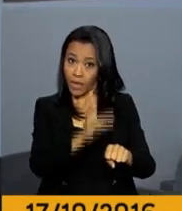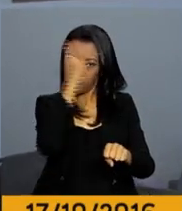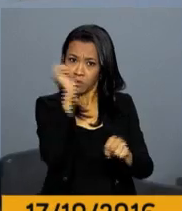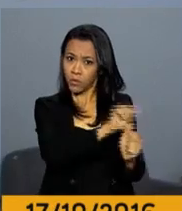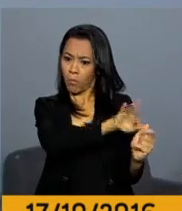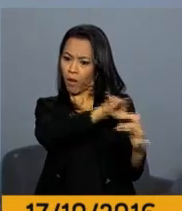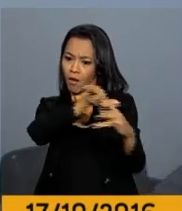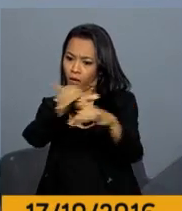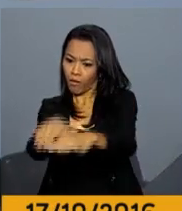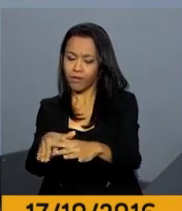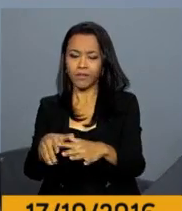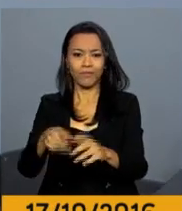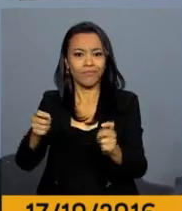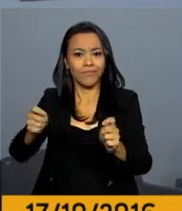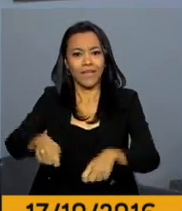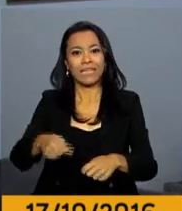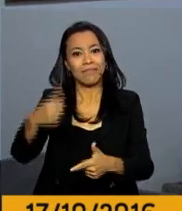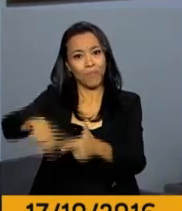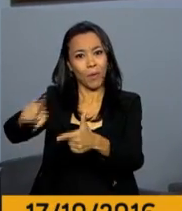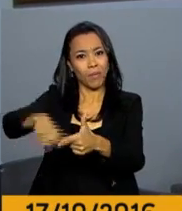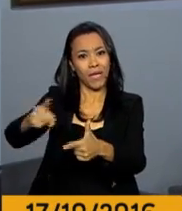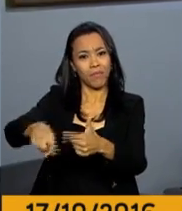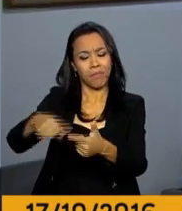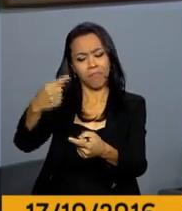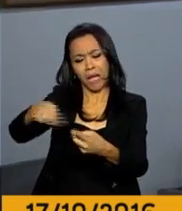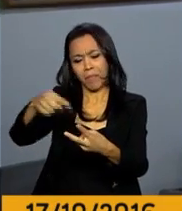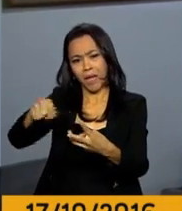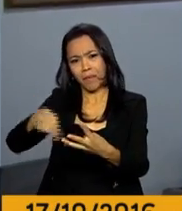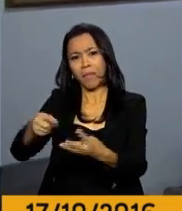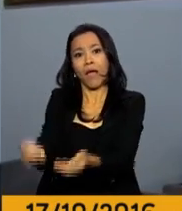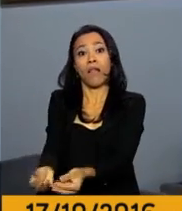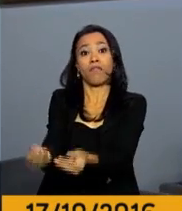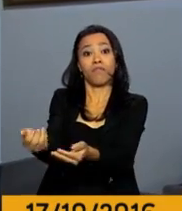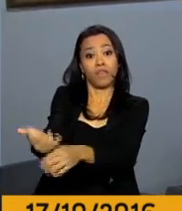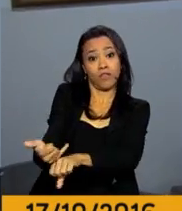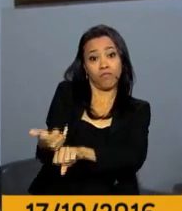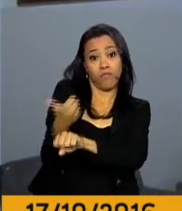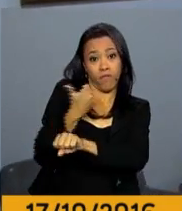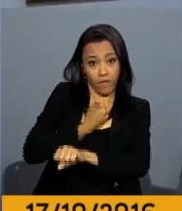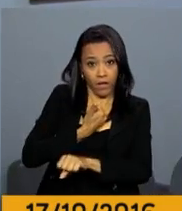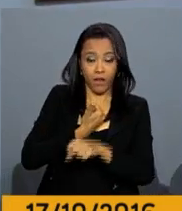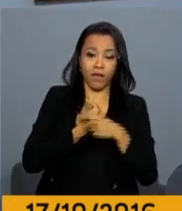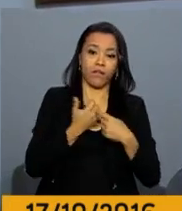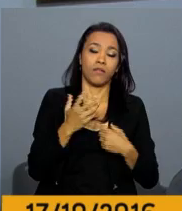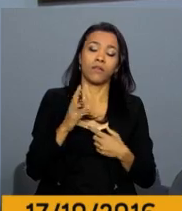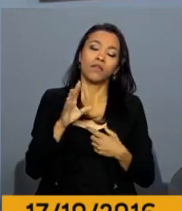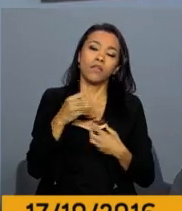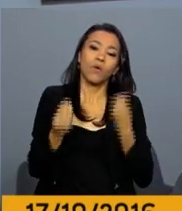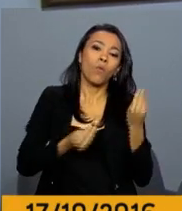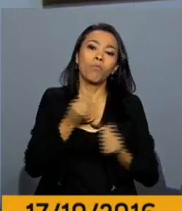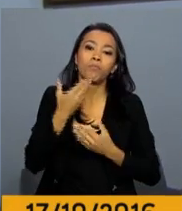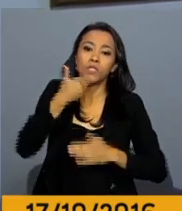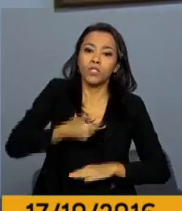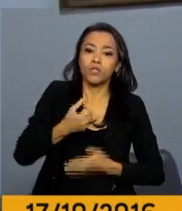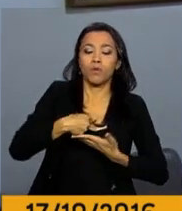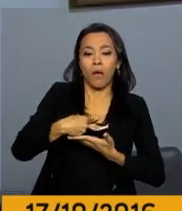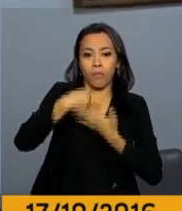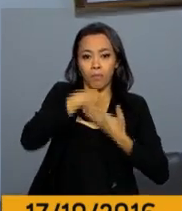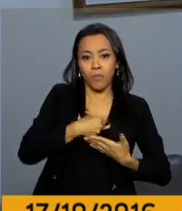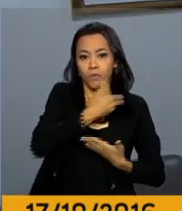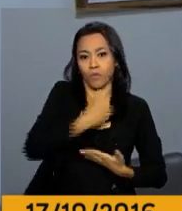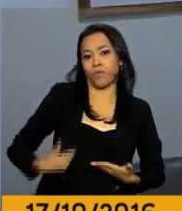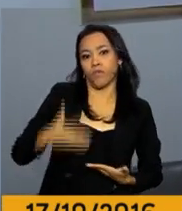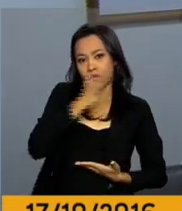e veio trazer este problema para que o governo federal tivesse consciência dele e pudesse, na medida do possível, apoiar o município. Além